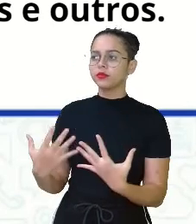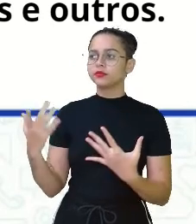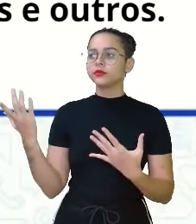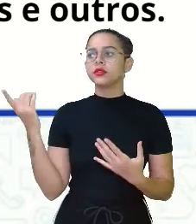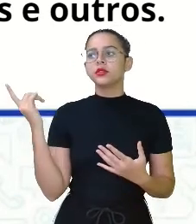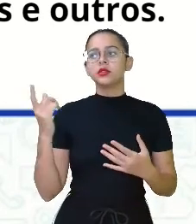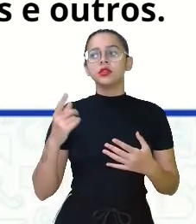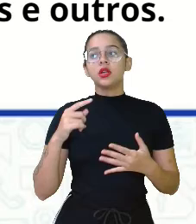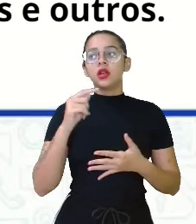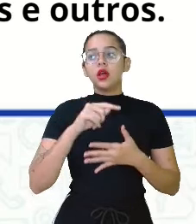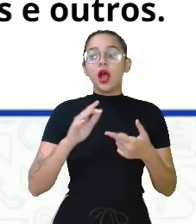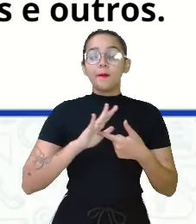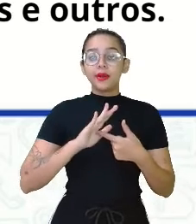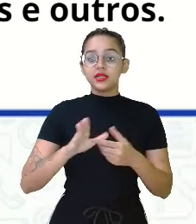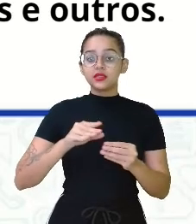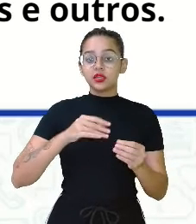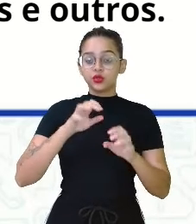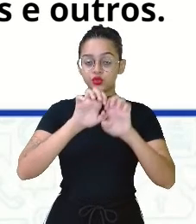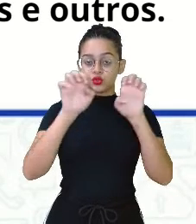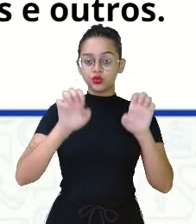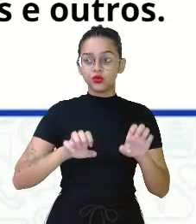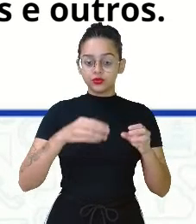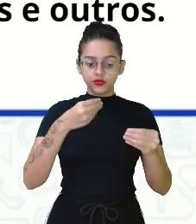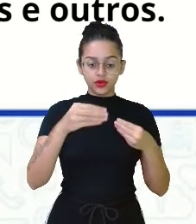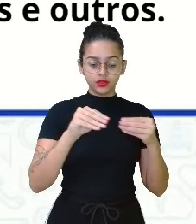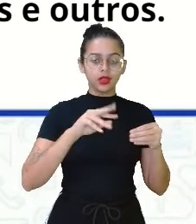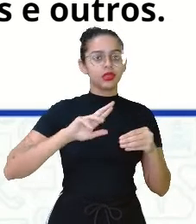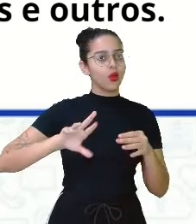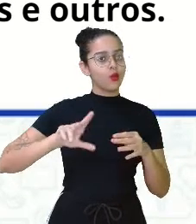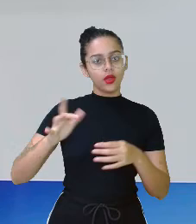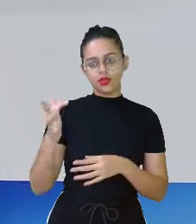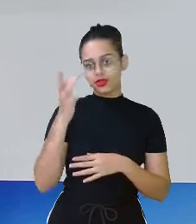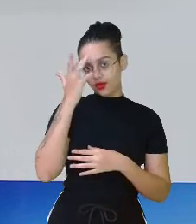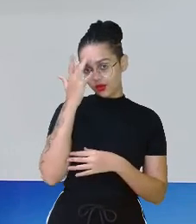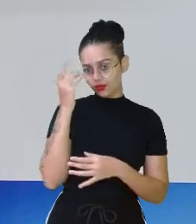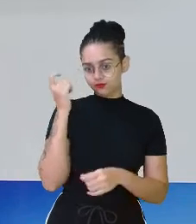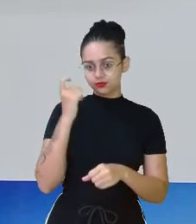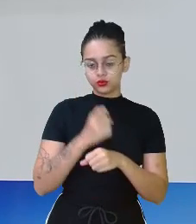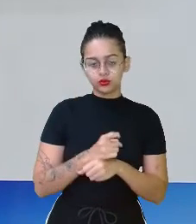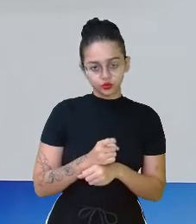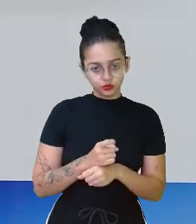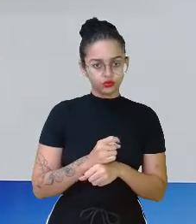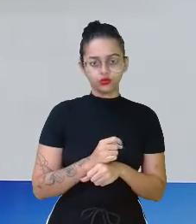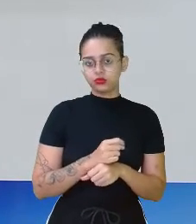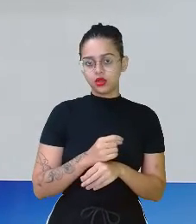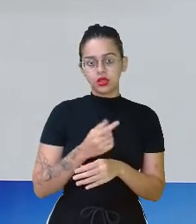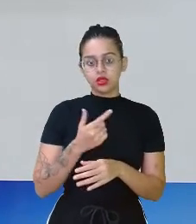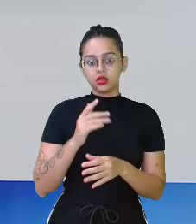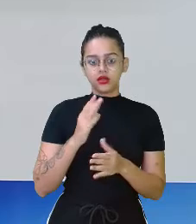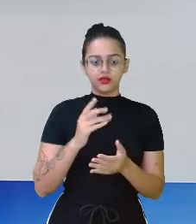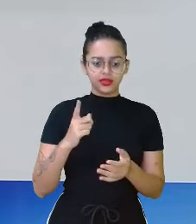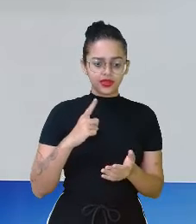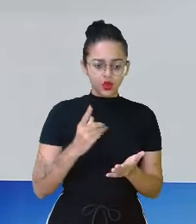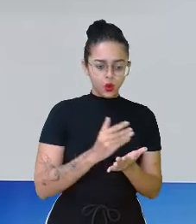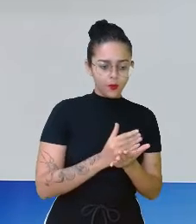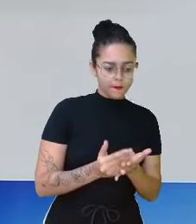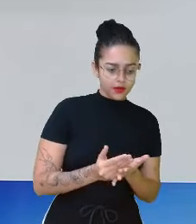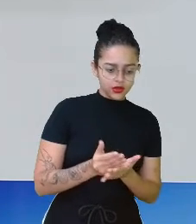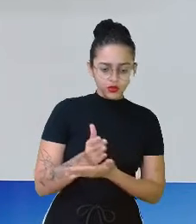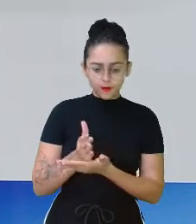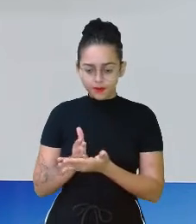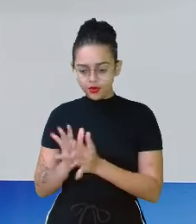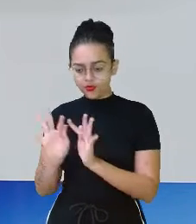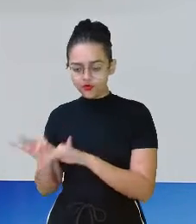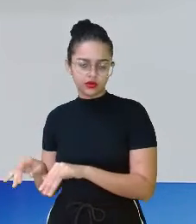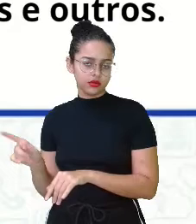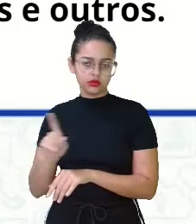estrutura flexível, veja. Exato. Por isso que eu disse, não é decorado, não está rígido, não tem, já vem com começo, meio e fim nessa ordem.